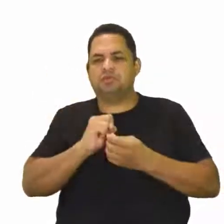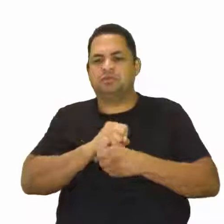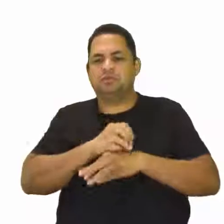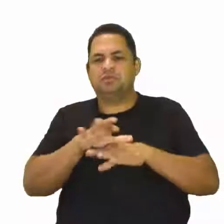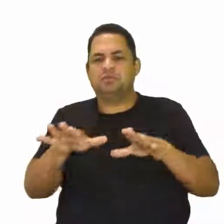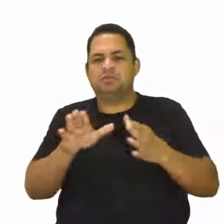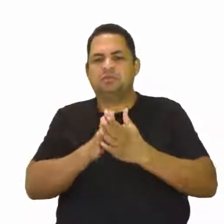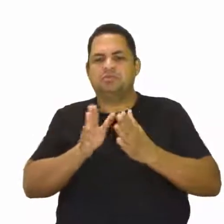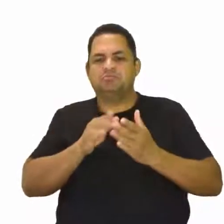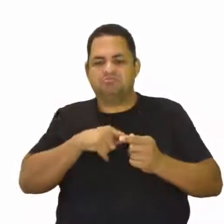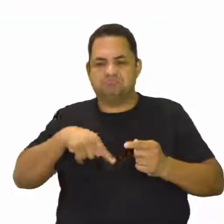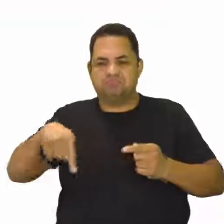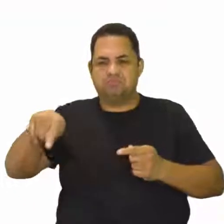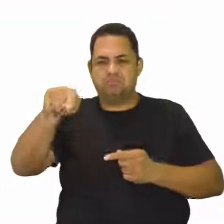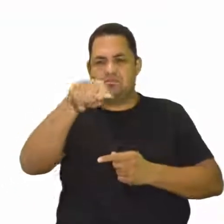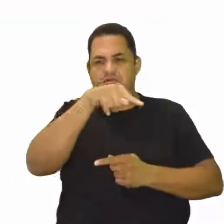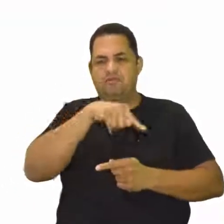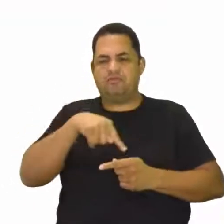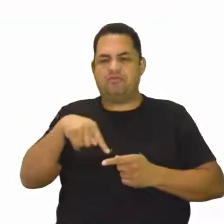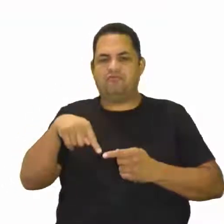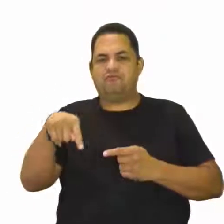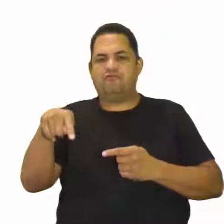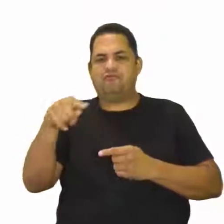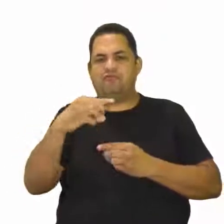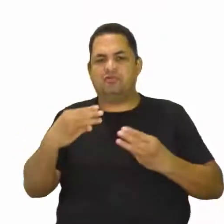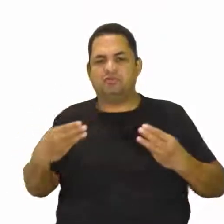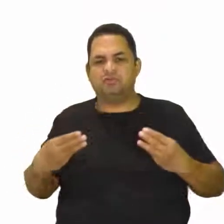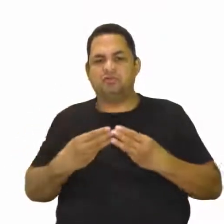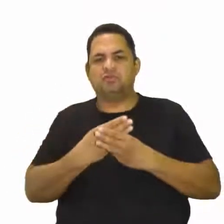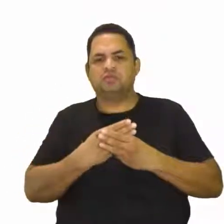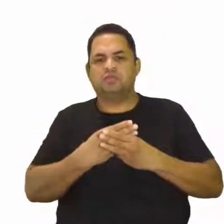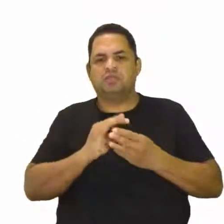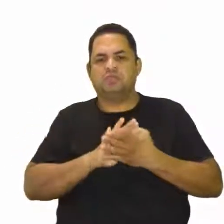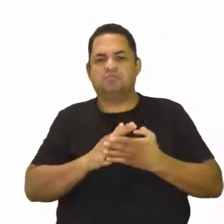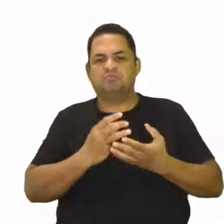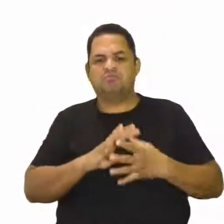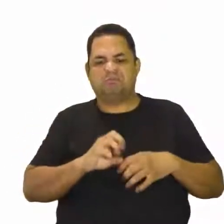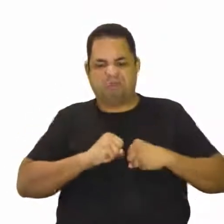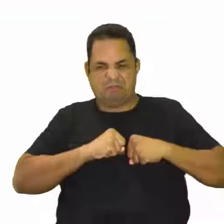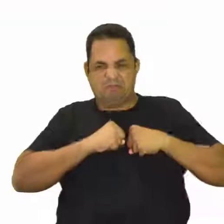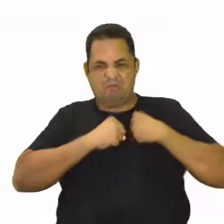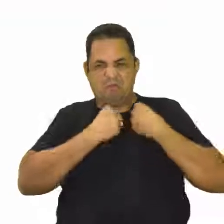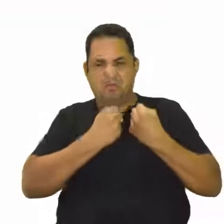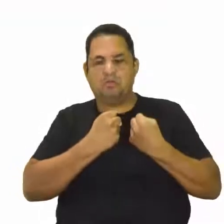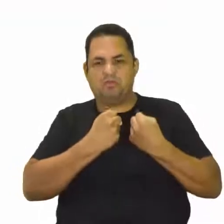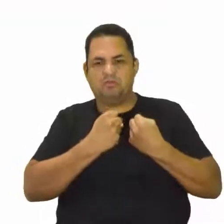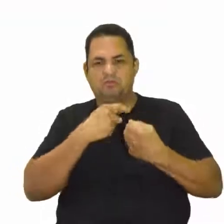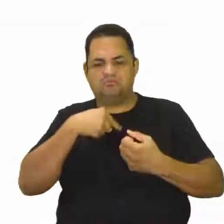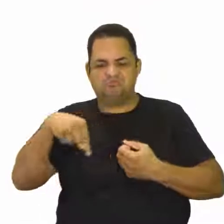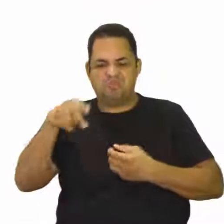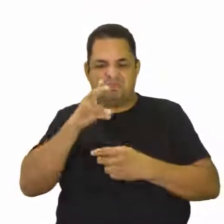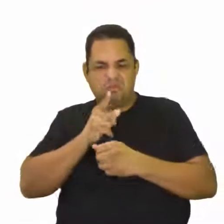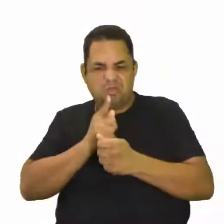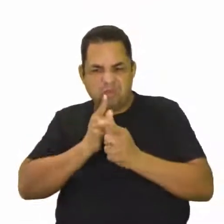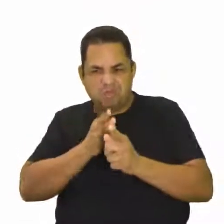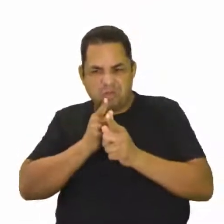e cercadas por judeus, e cercada pelo esse ódio, e cercada pela